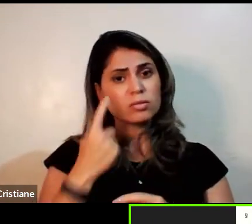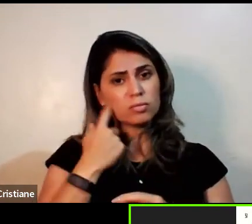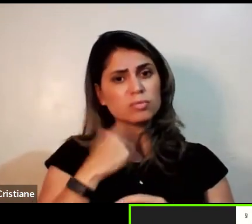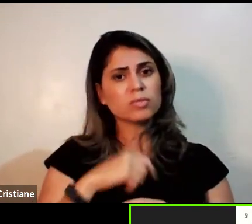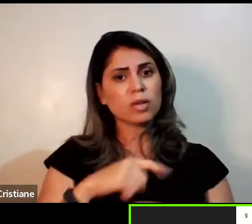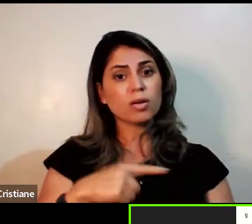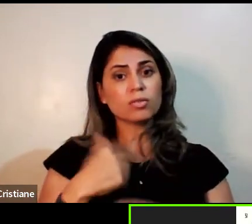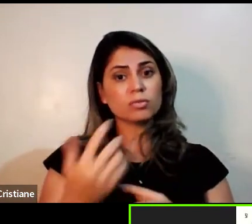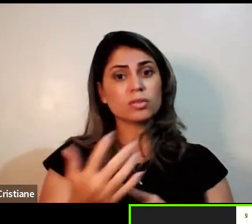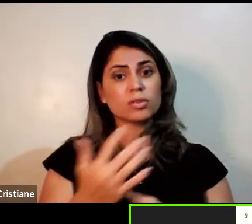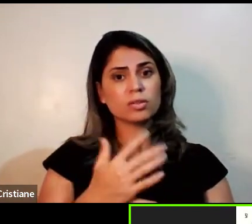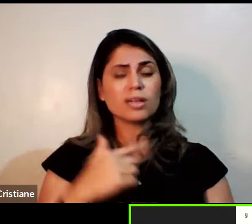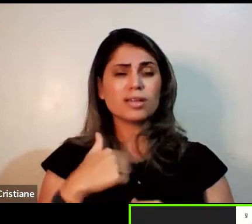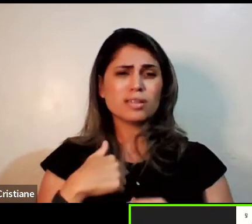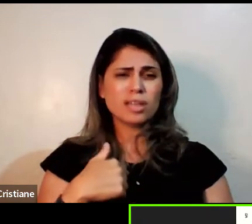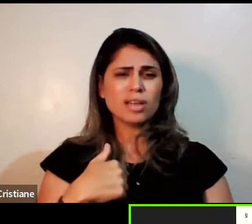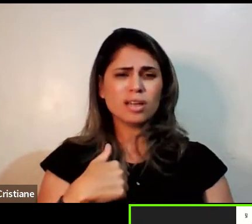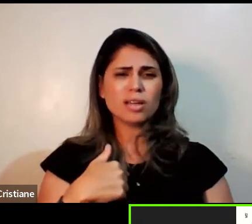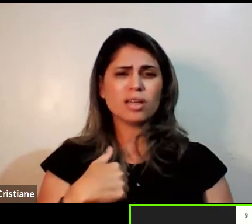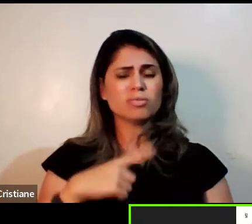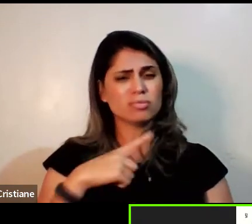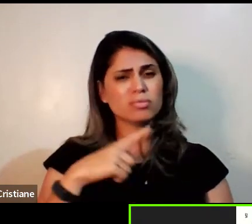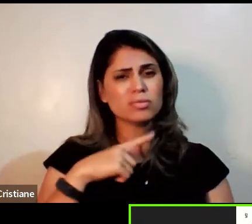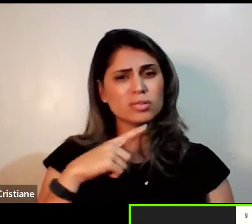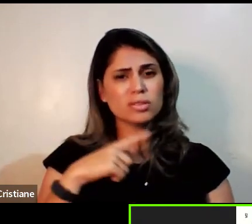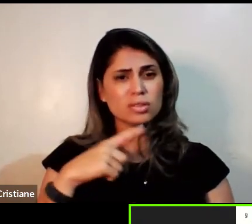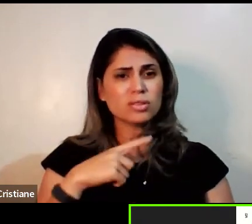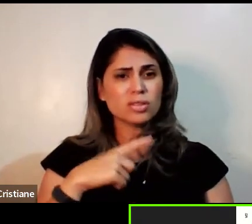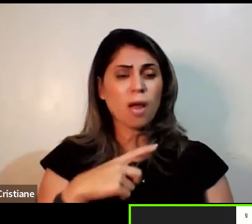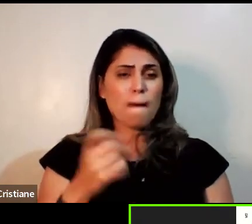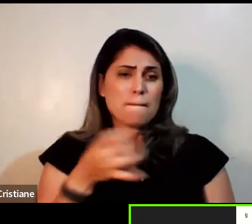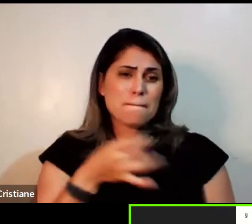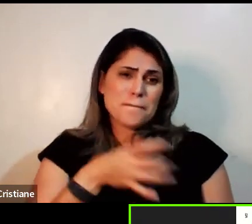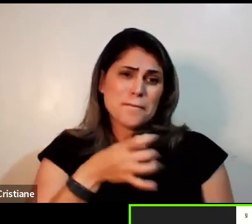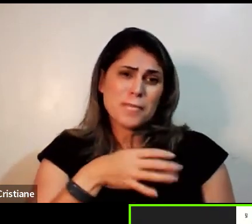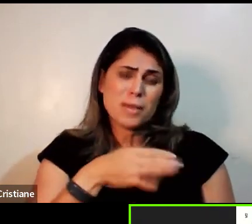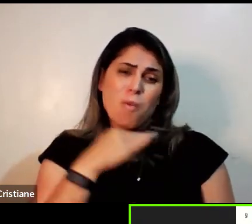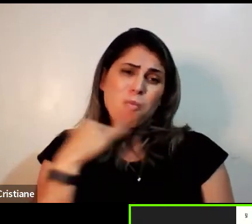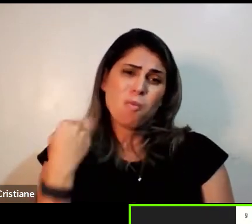Eu deitava e não sabia se eu ia conseguir